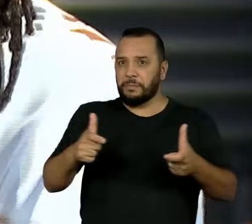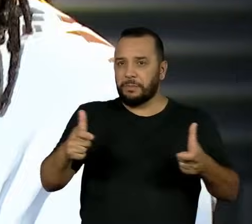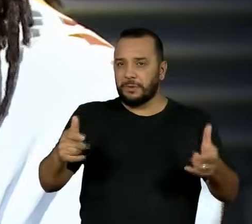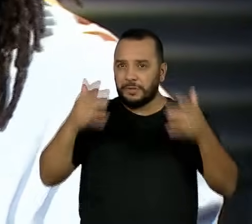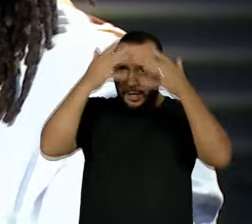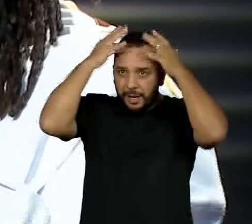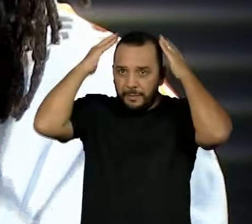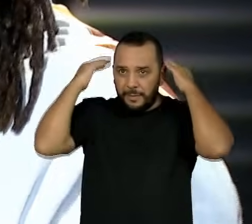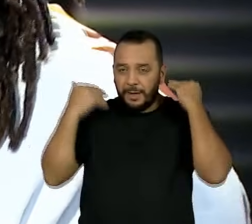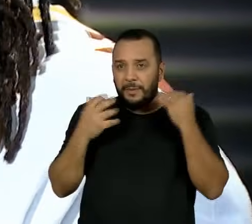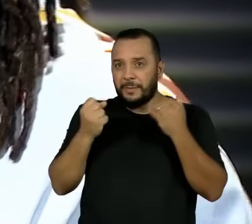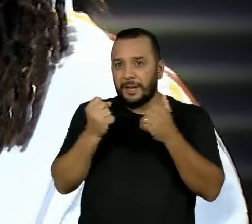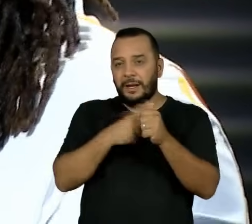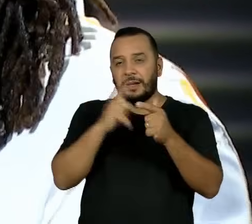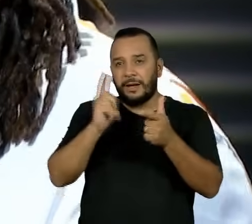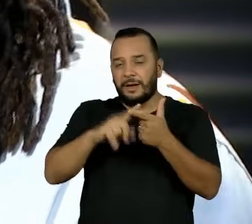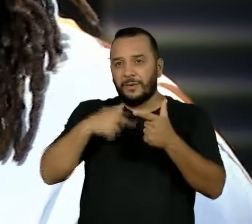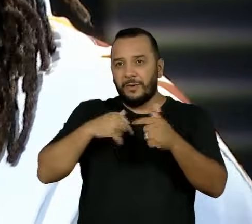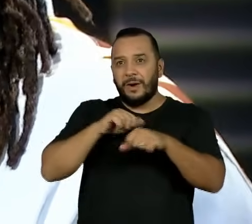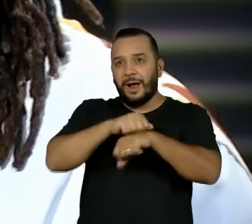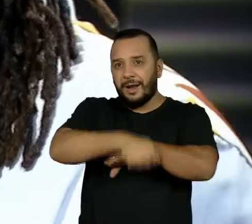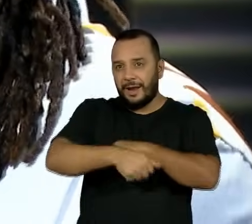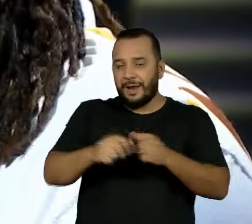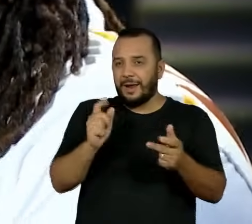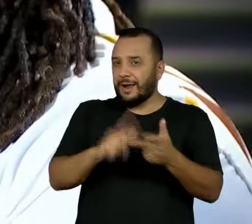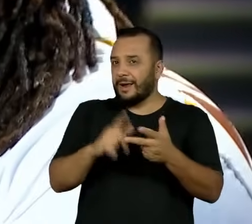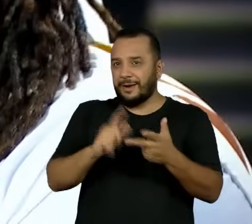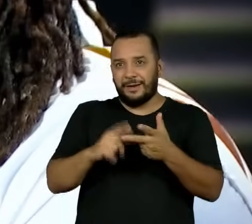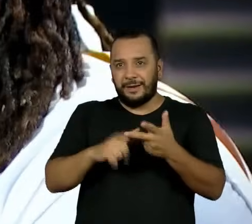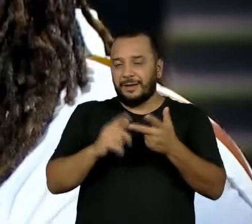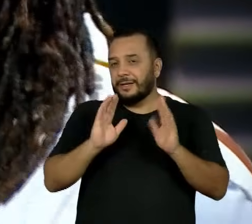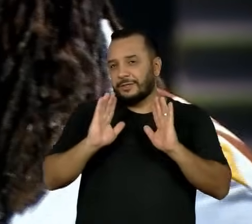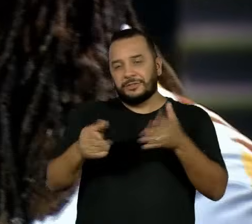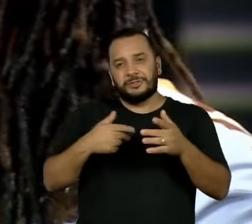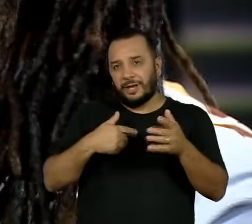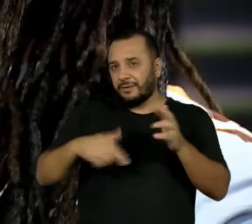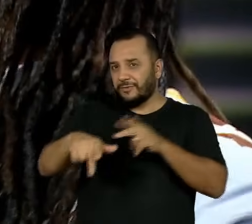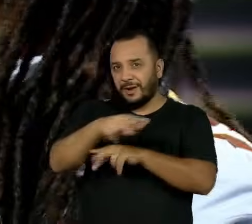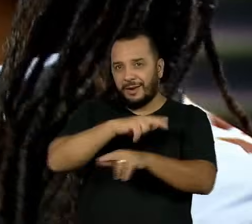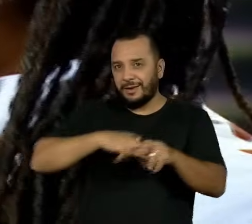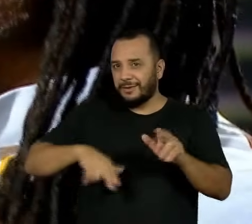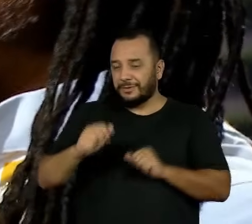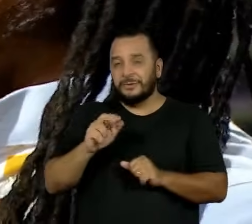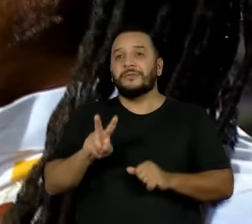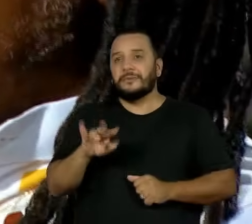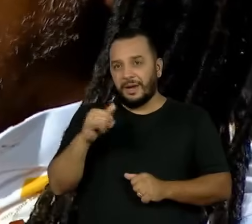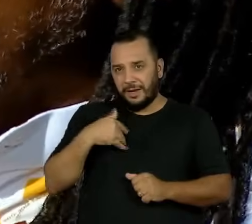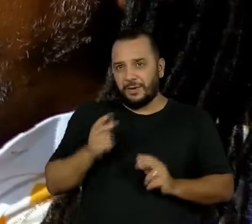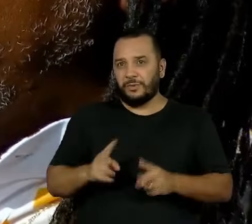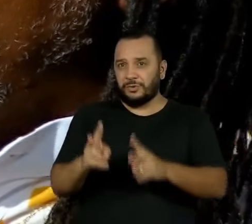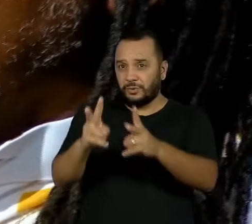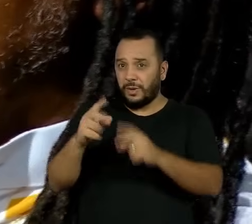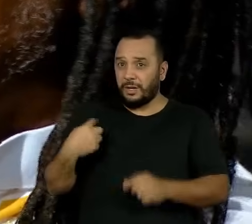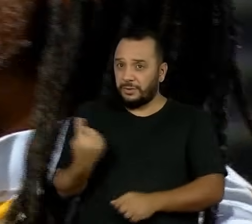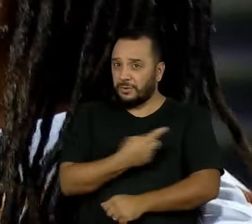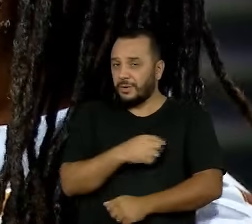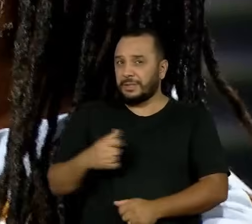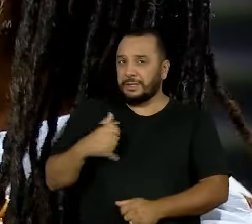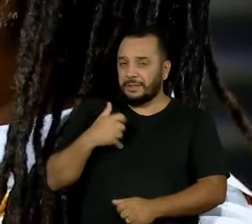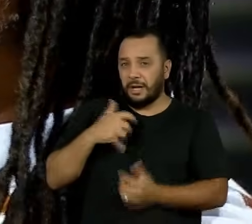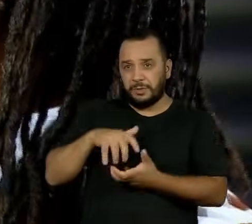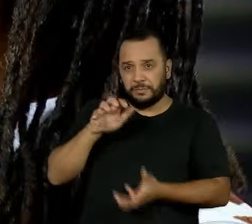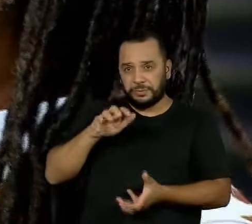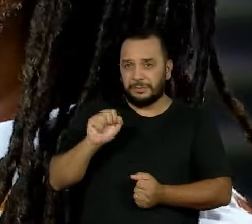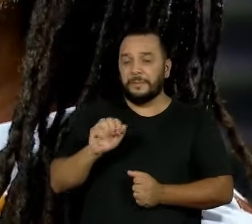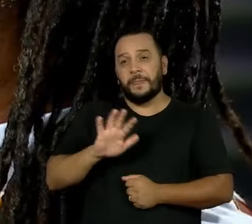grisalhas, carecas, cabelos brancos, coloridos, porque isso vai continuar. E o fato de termos envelhecido, sem